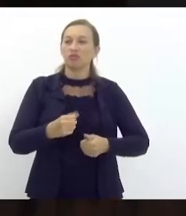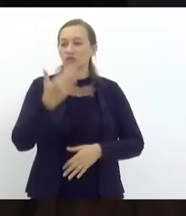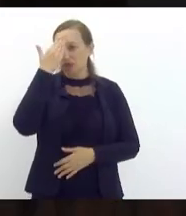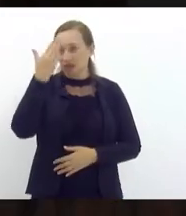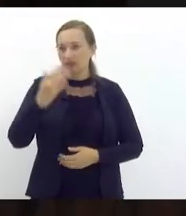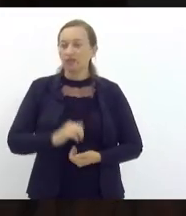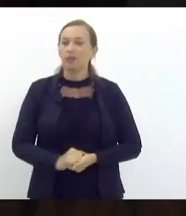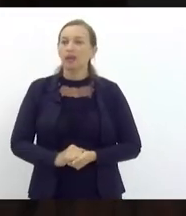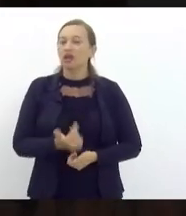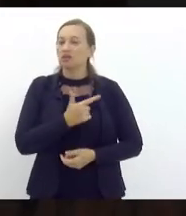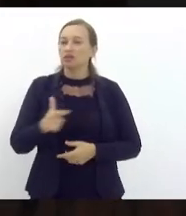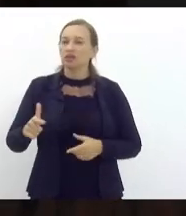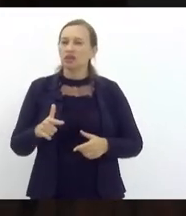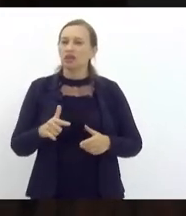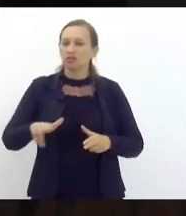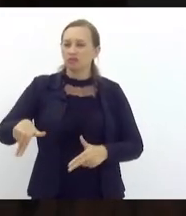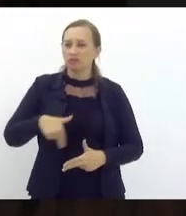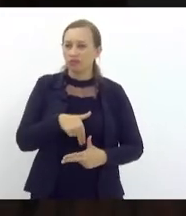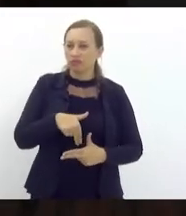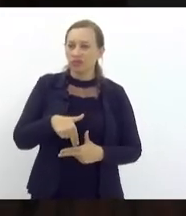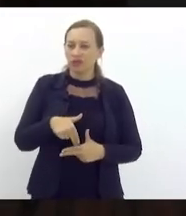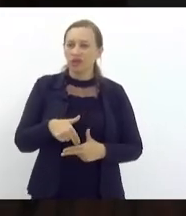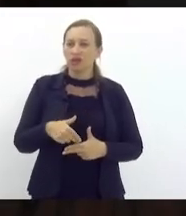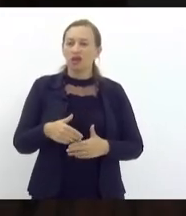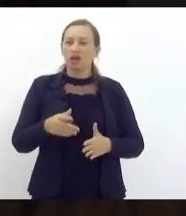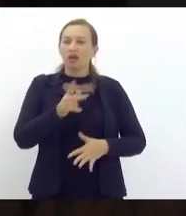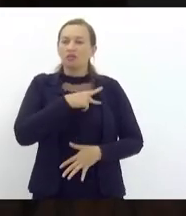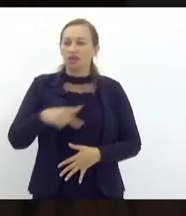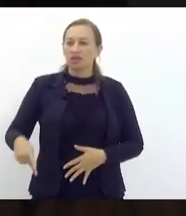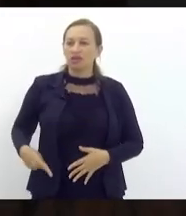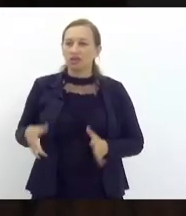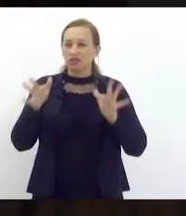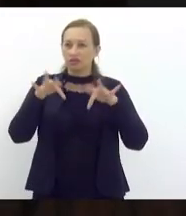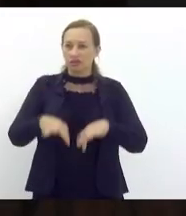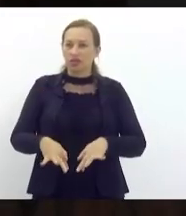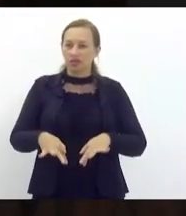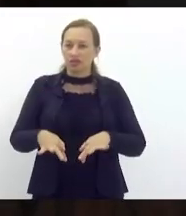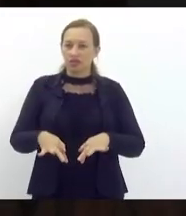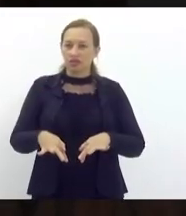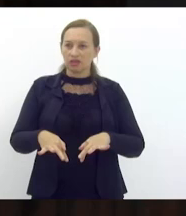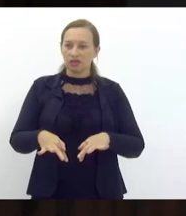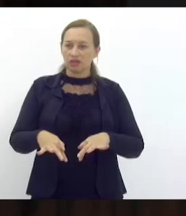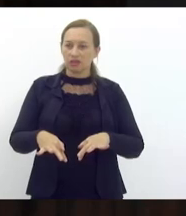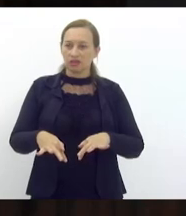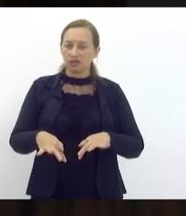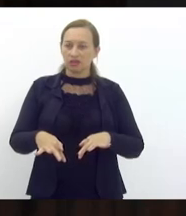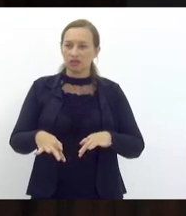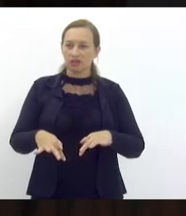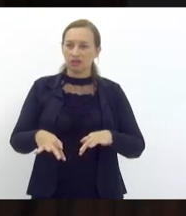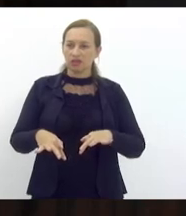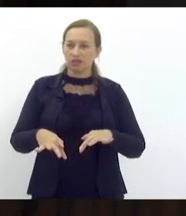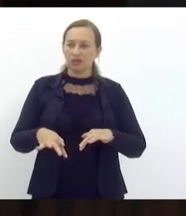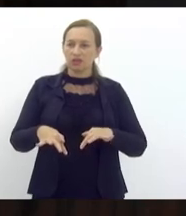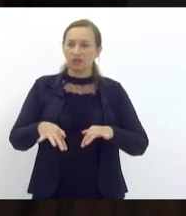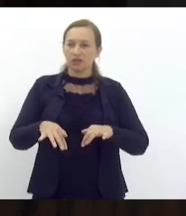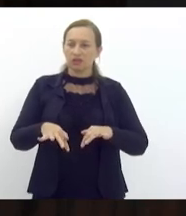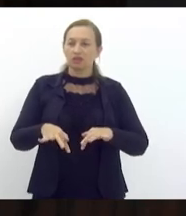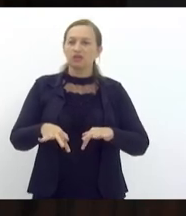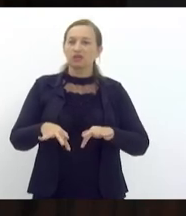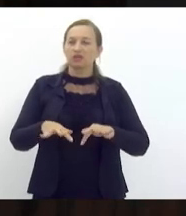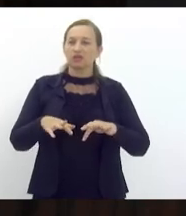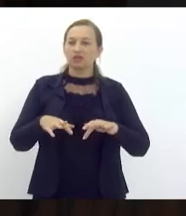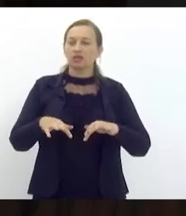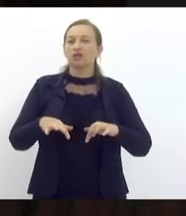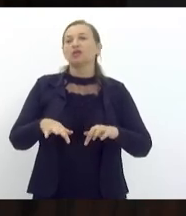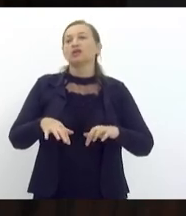não havendo mais oradores escritos à presidência declara encerrada apresente sessão tem